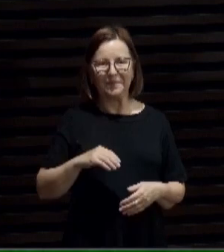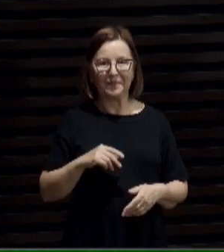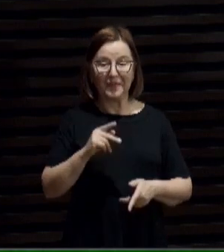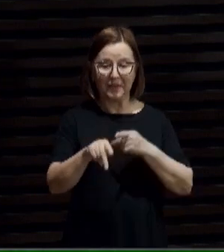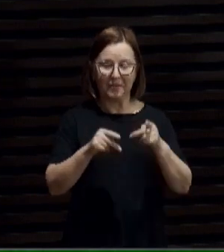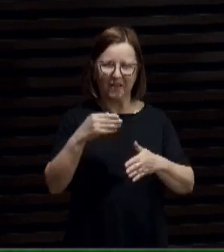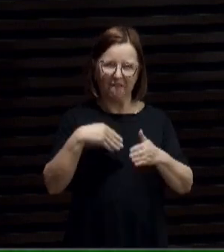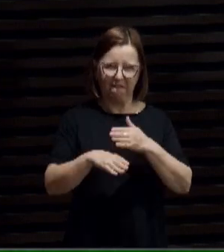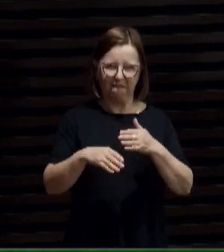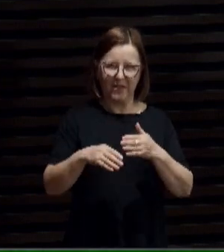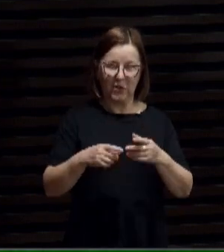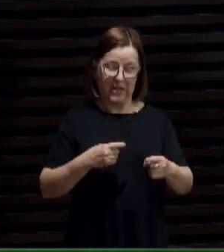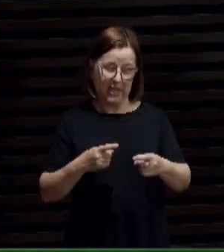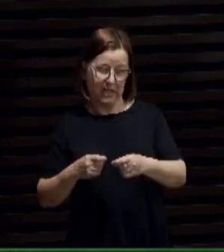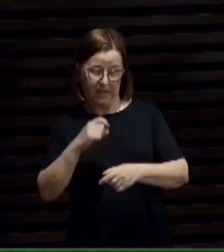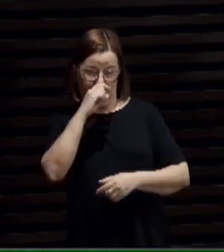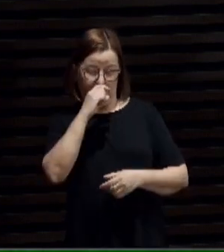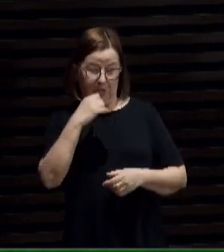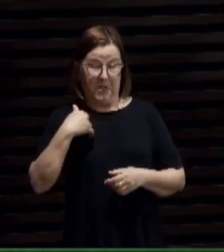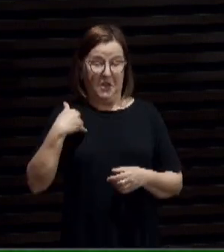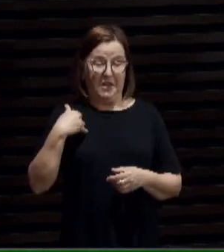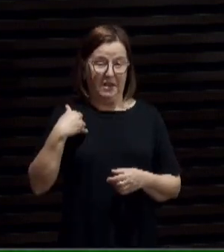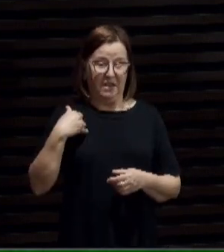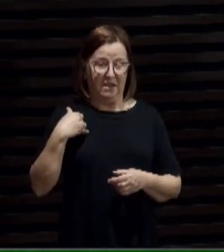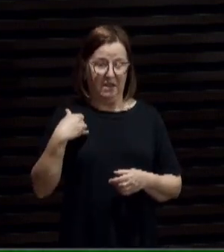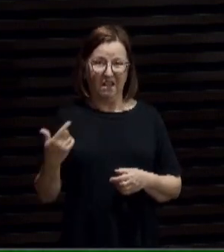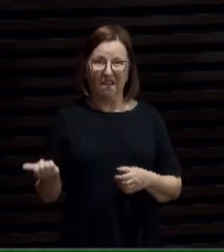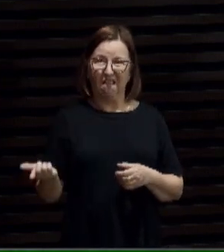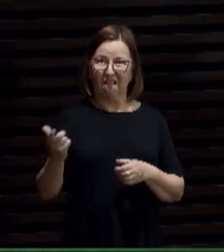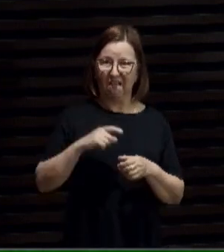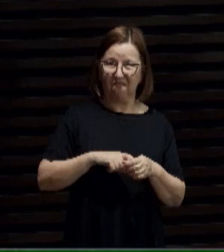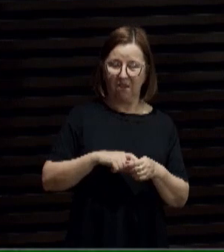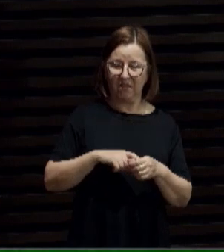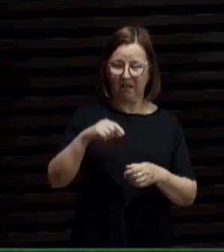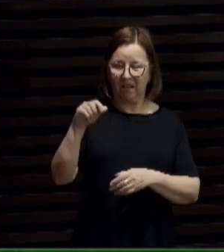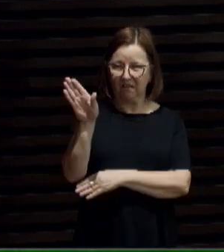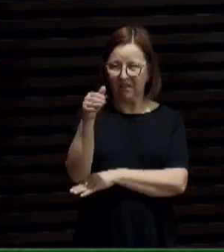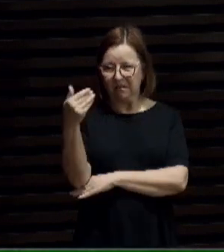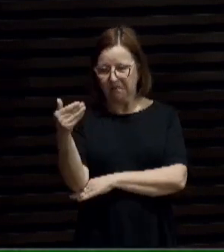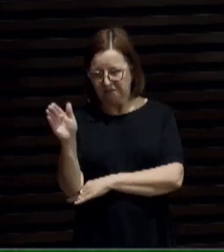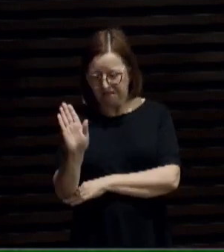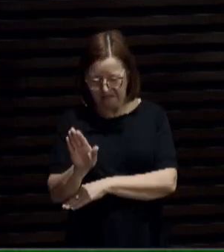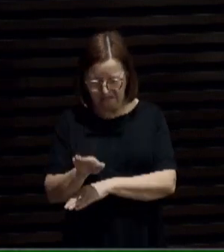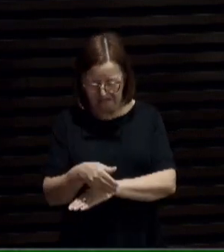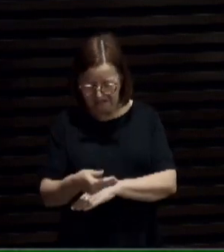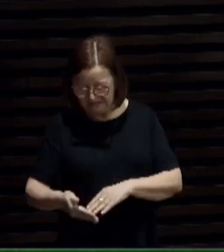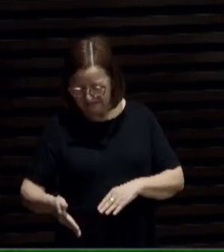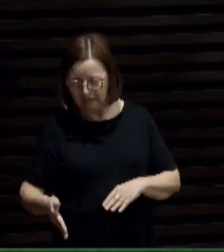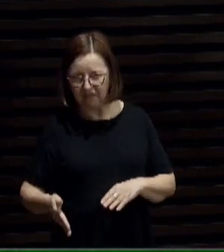sua bravura, retornarão com as bandeiras arrastadas no chão e a sua